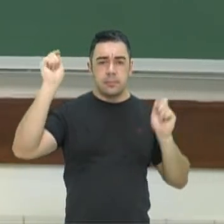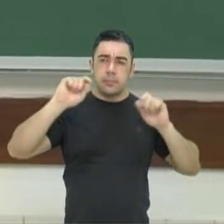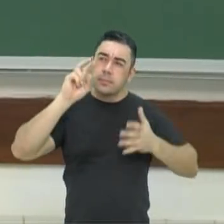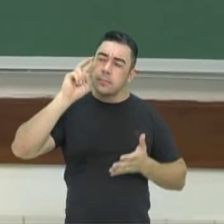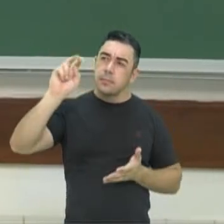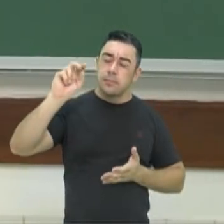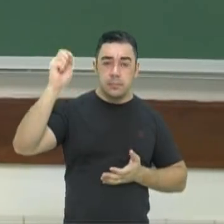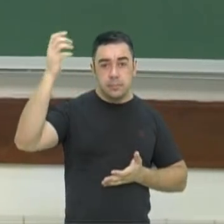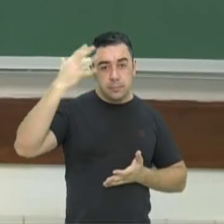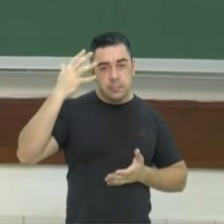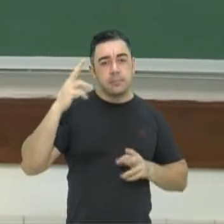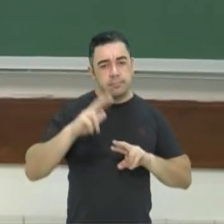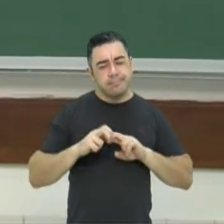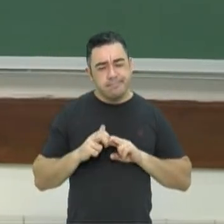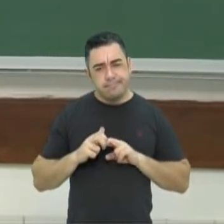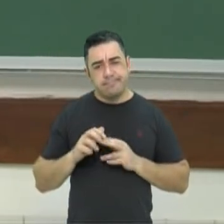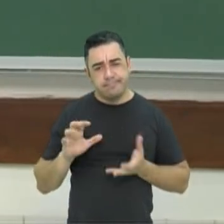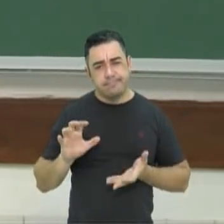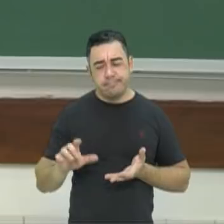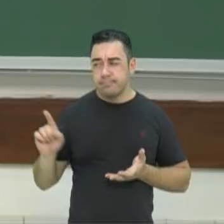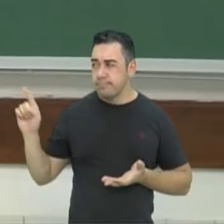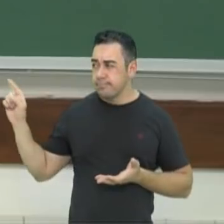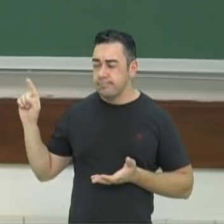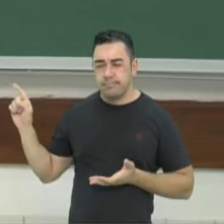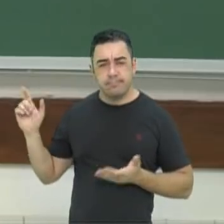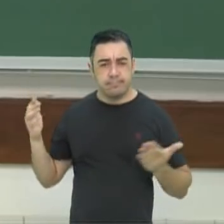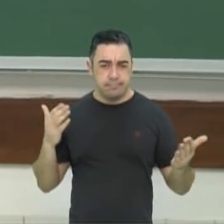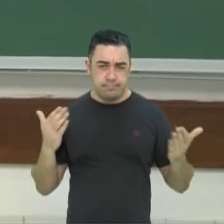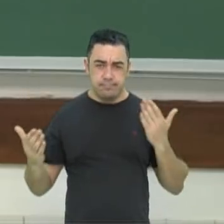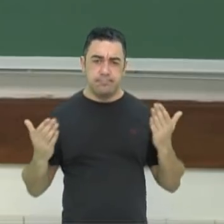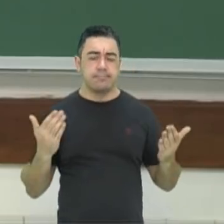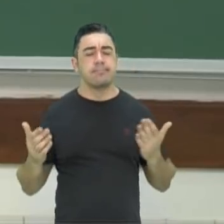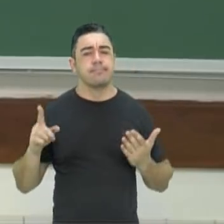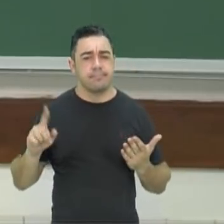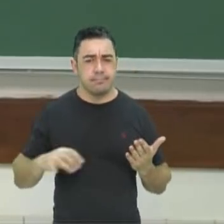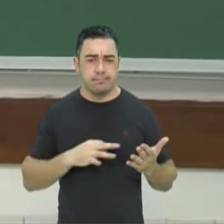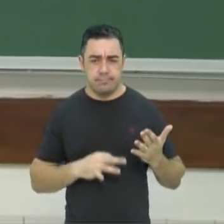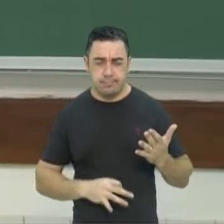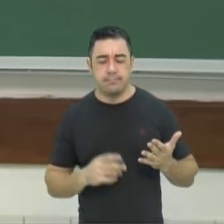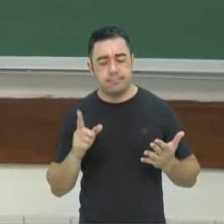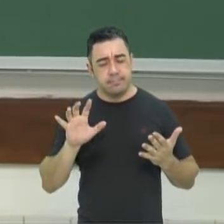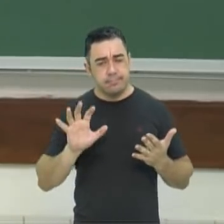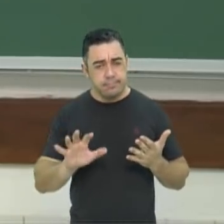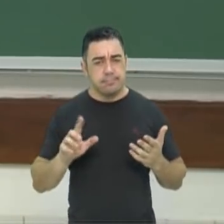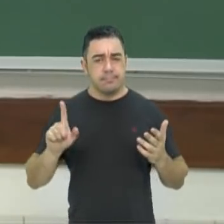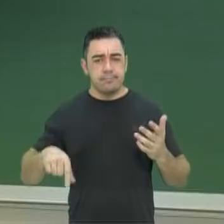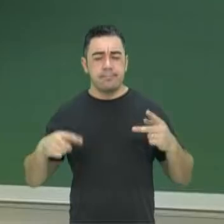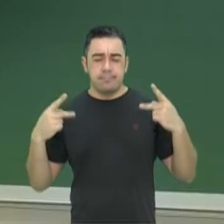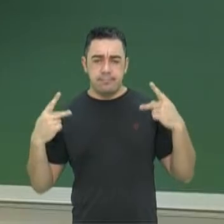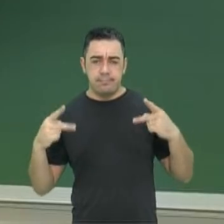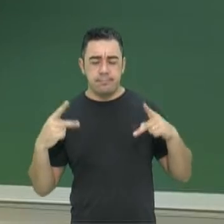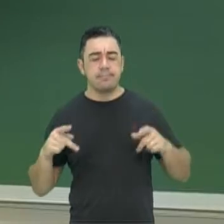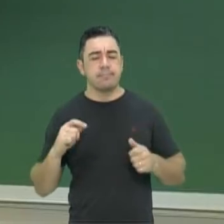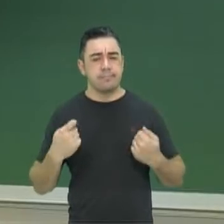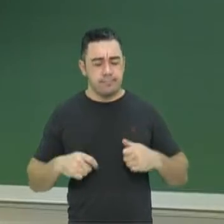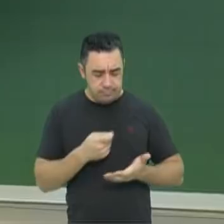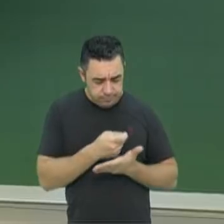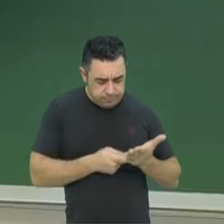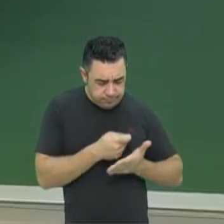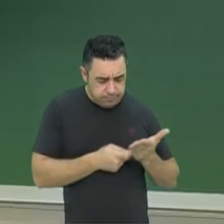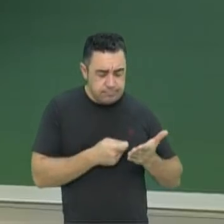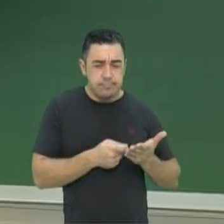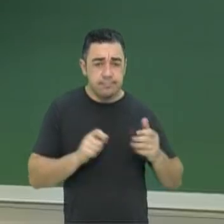luz. Assim, de acordo ali com o padre Antônio Vieira, deve ser o sermão. Ele deve ser